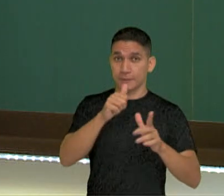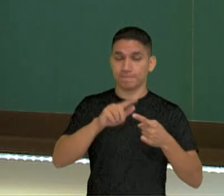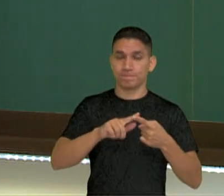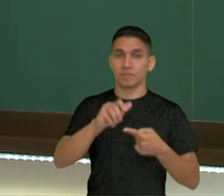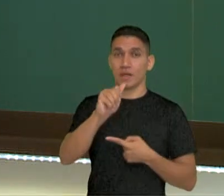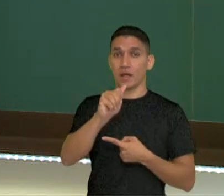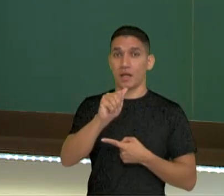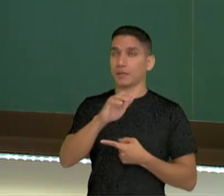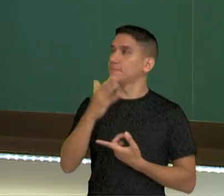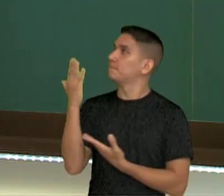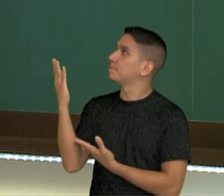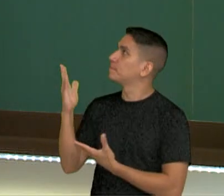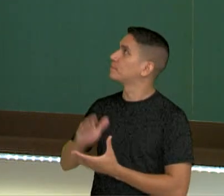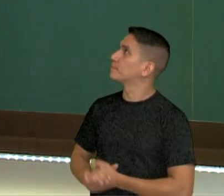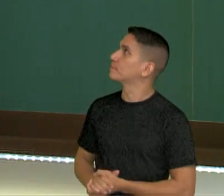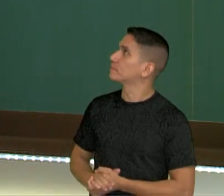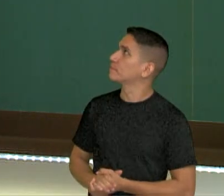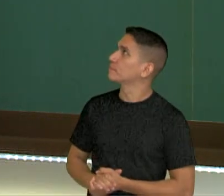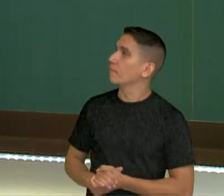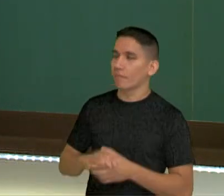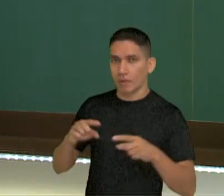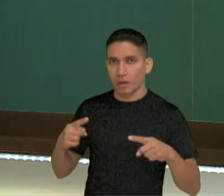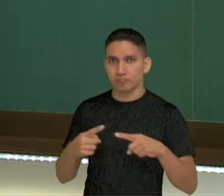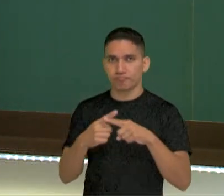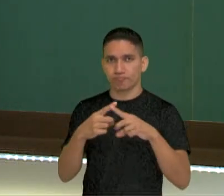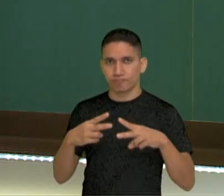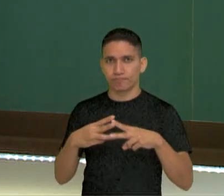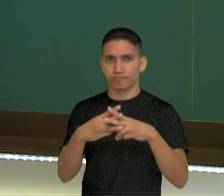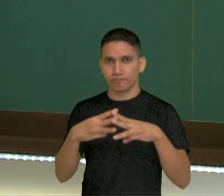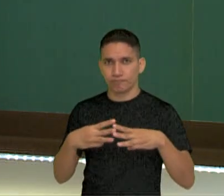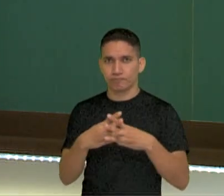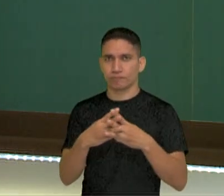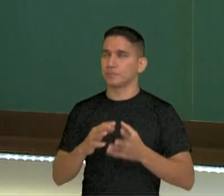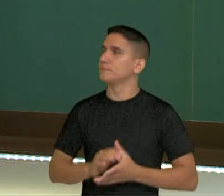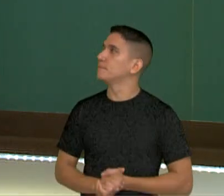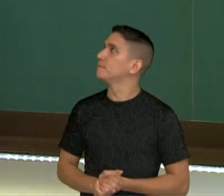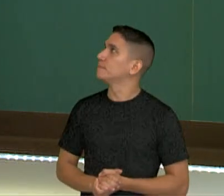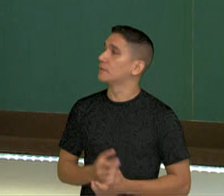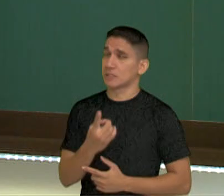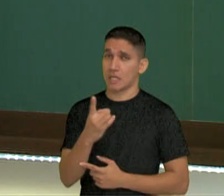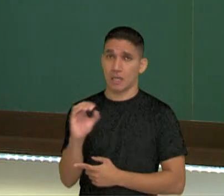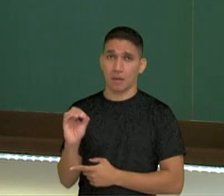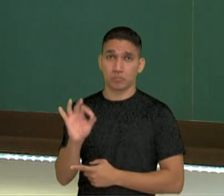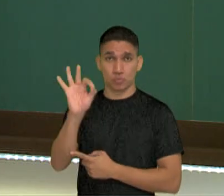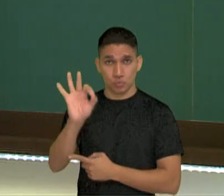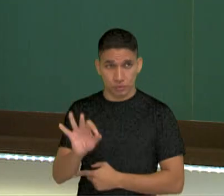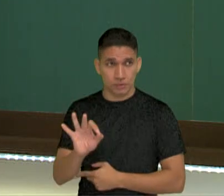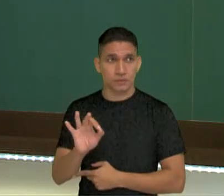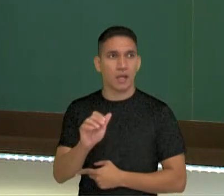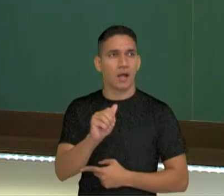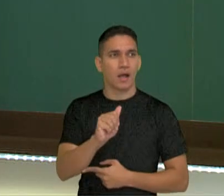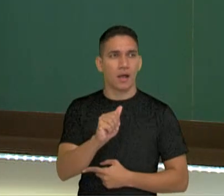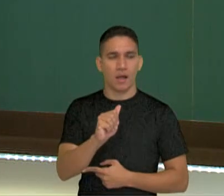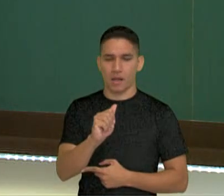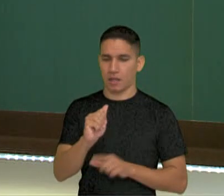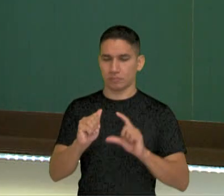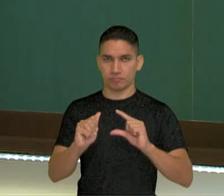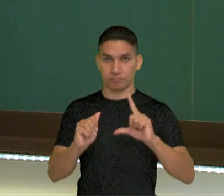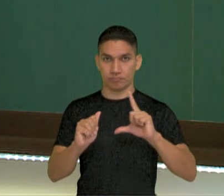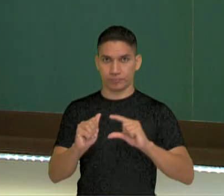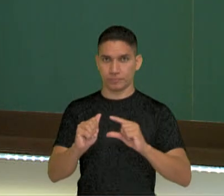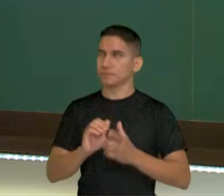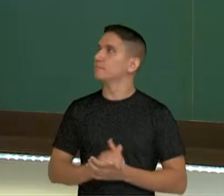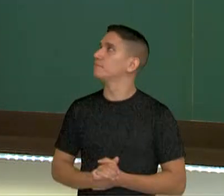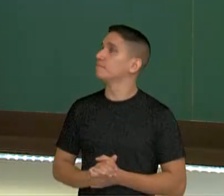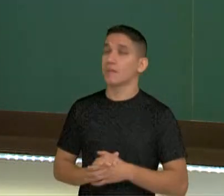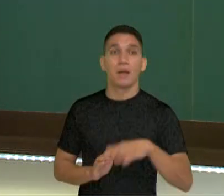Azão e Azinho, 100% Azão. Segundo cruzamento que eu vou fazer, Bzão, Bzinho